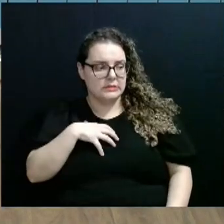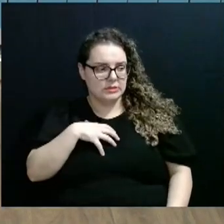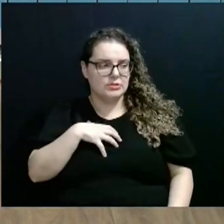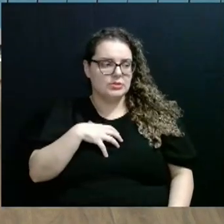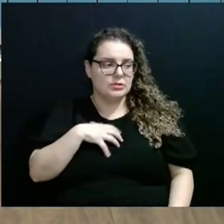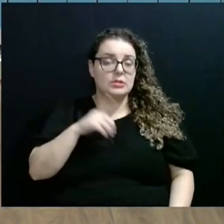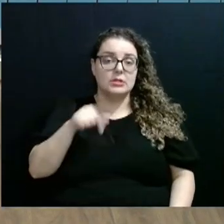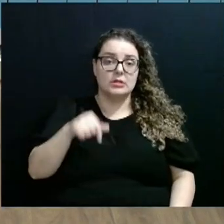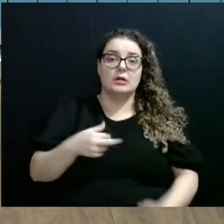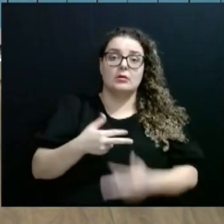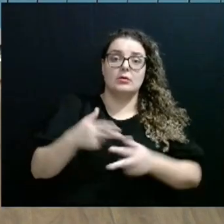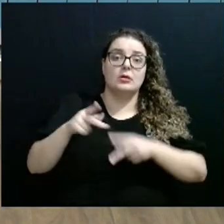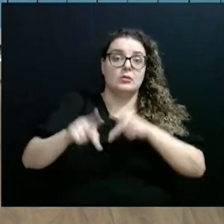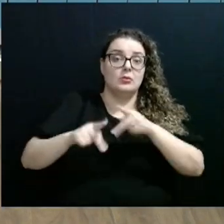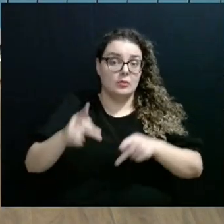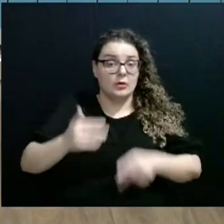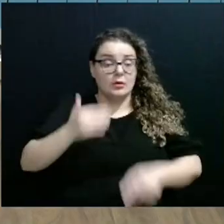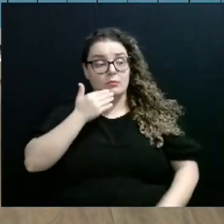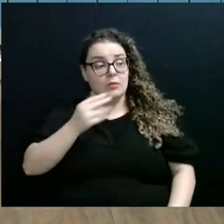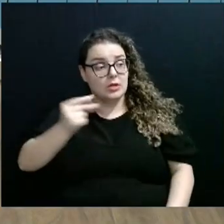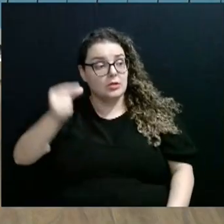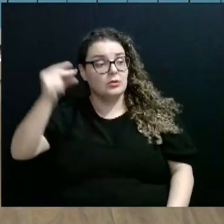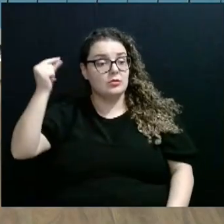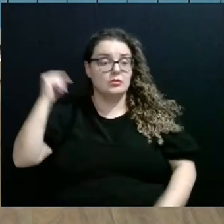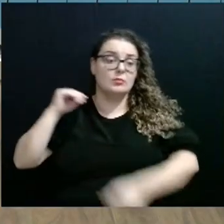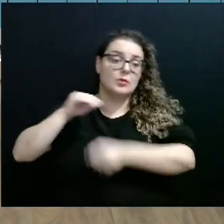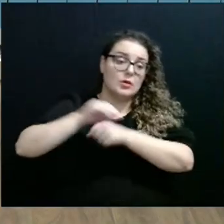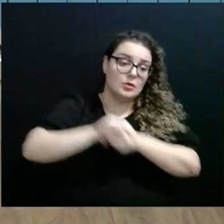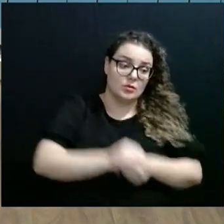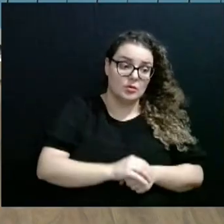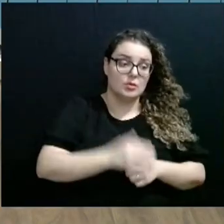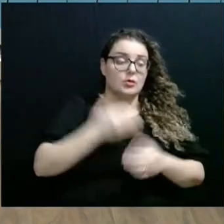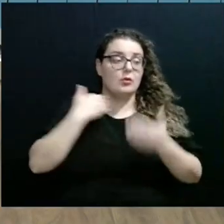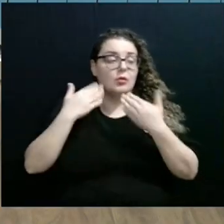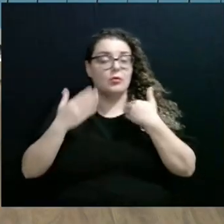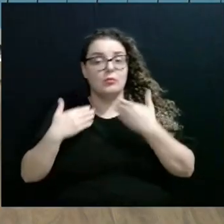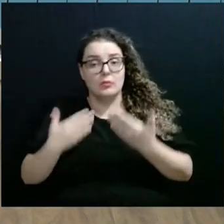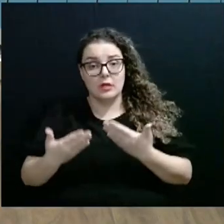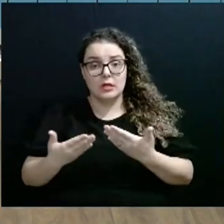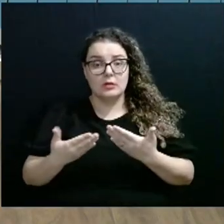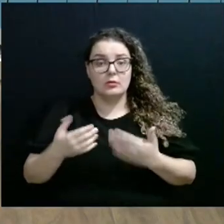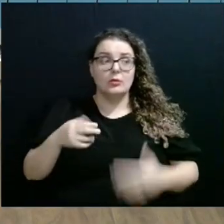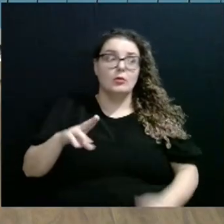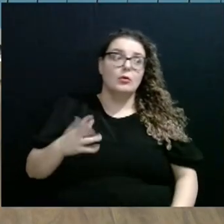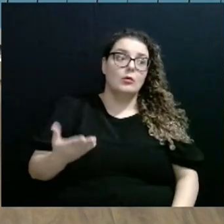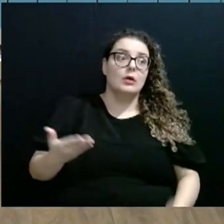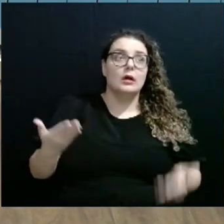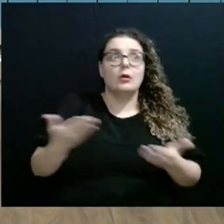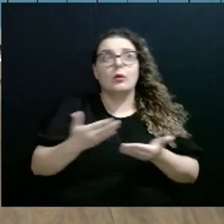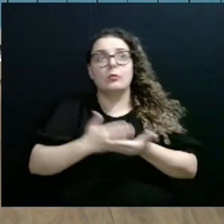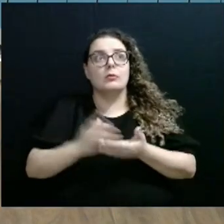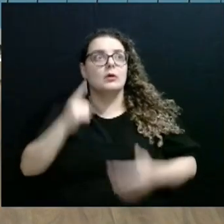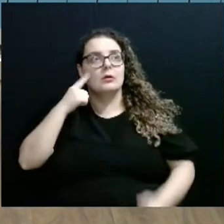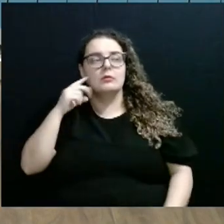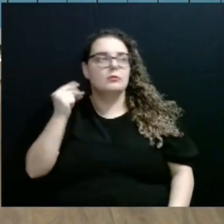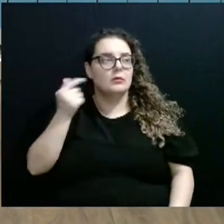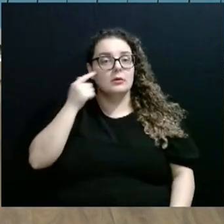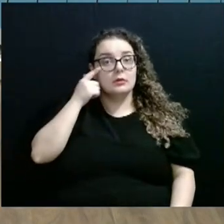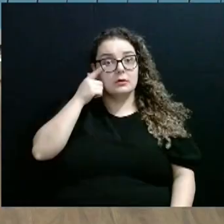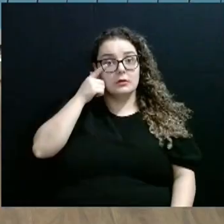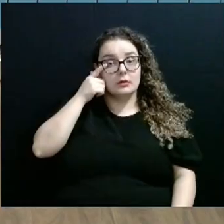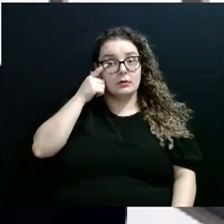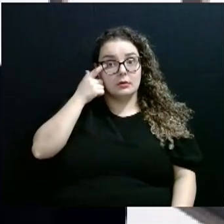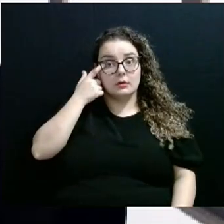população solicita, pressiona, conversa, ou é algo de agora que surgiu? Não,